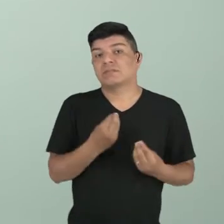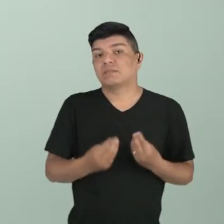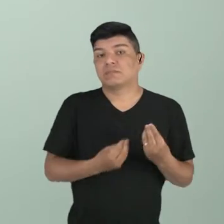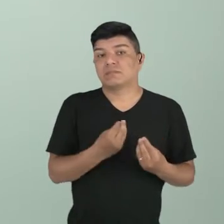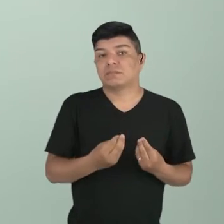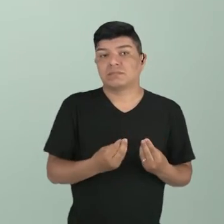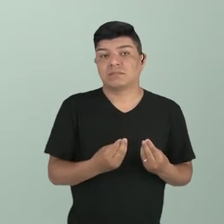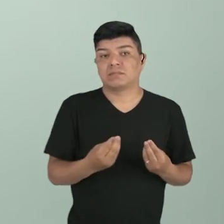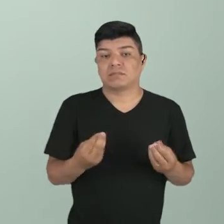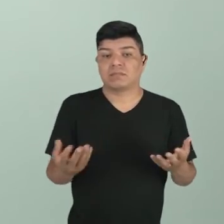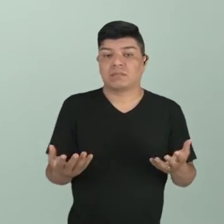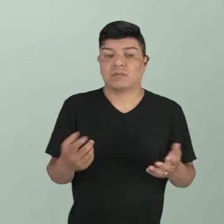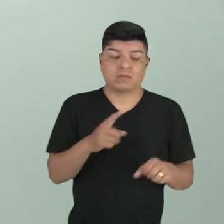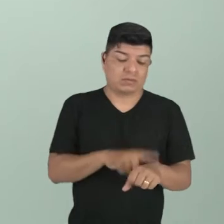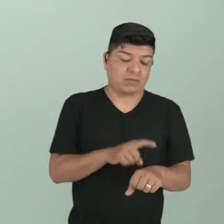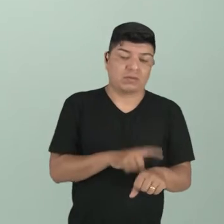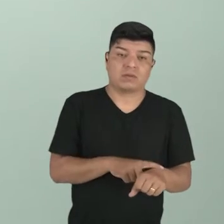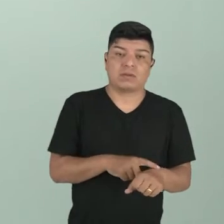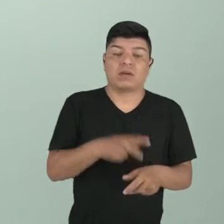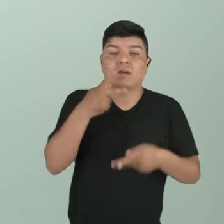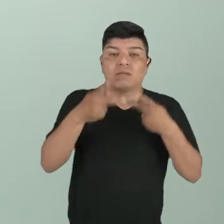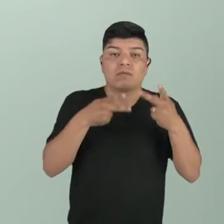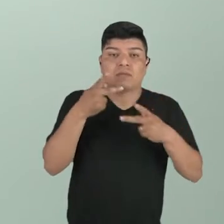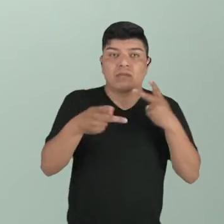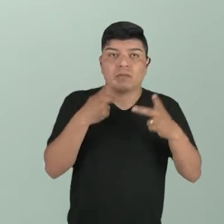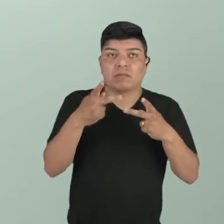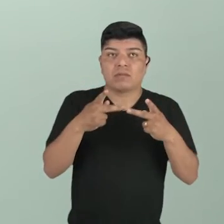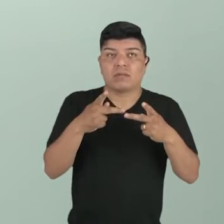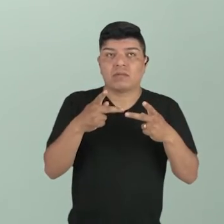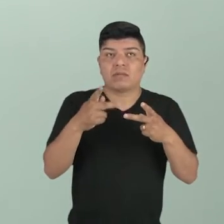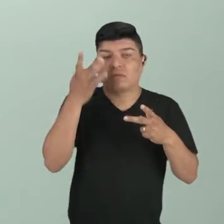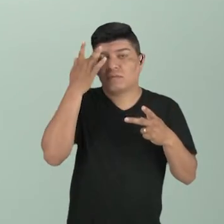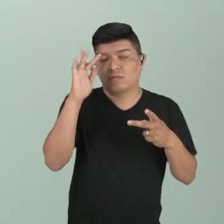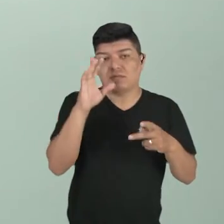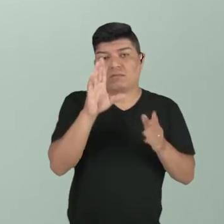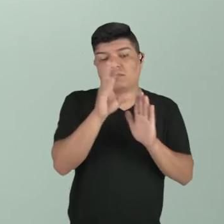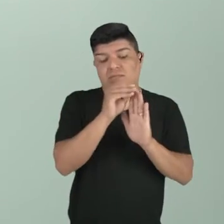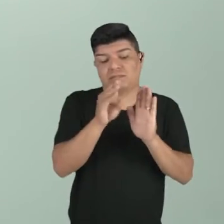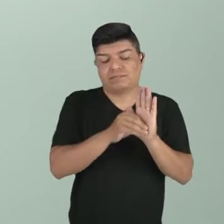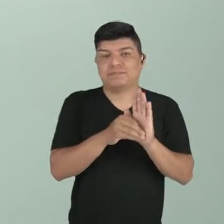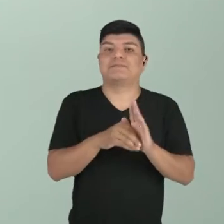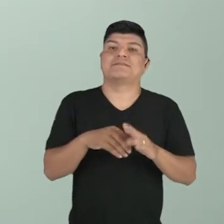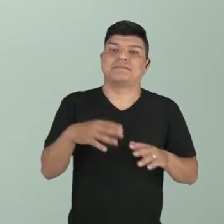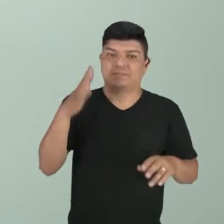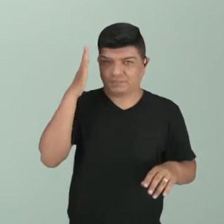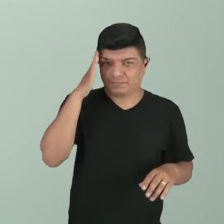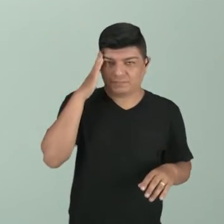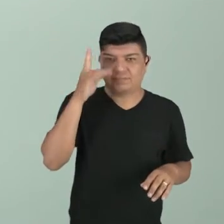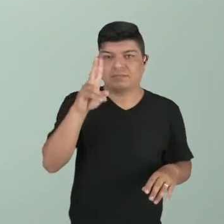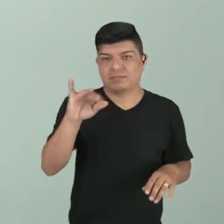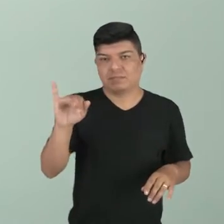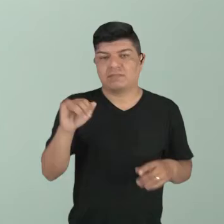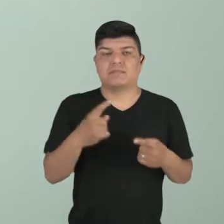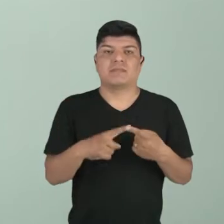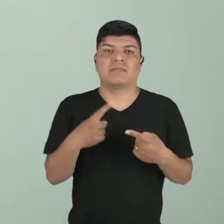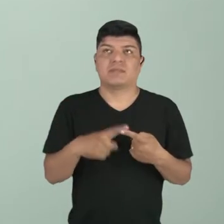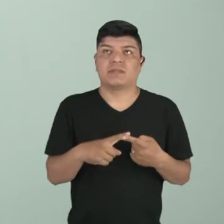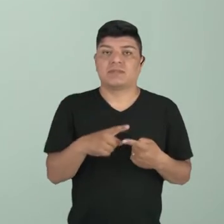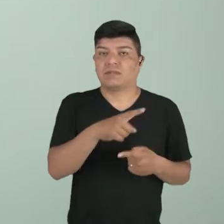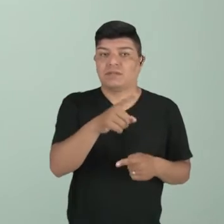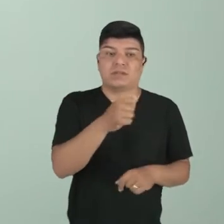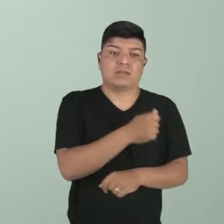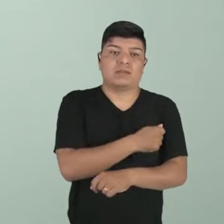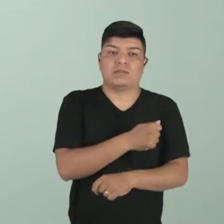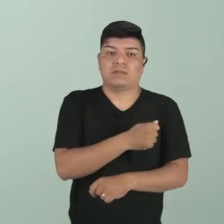eu vou chegar lá na hora e falar? Vai que eu não sei o conteúdo. Vai saber. Por quê? Você, como